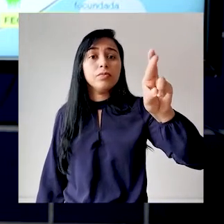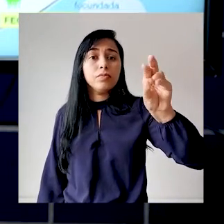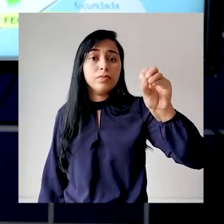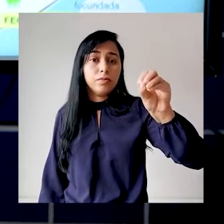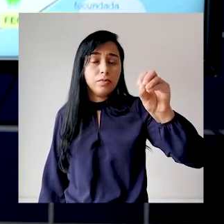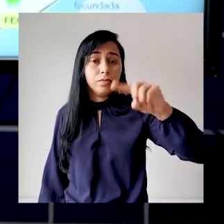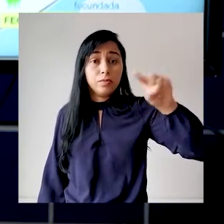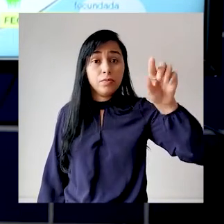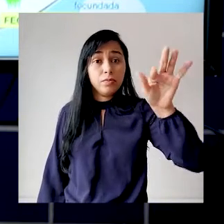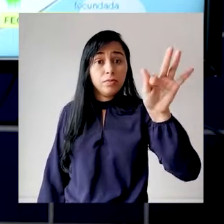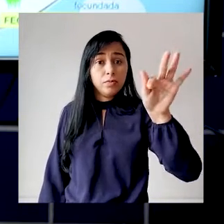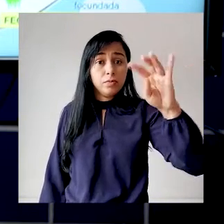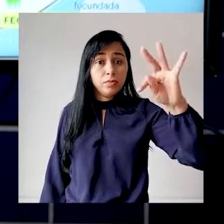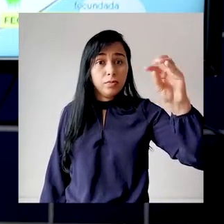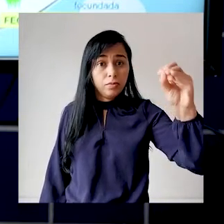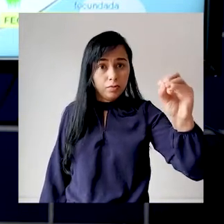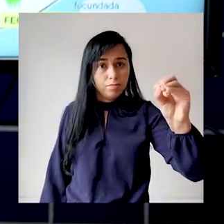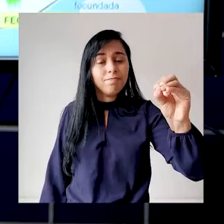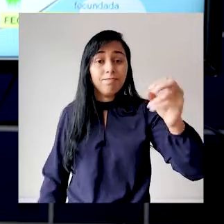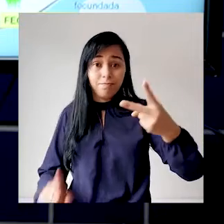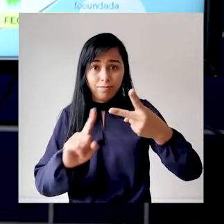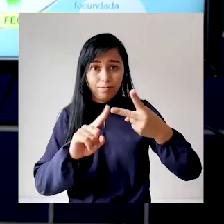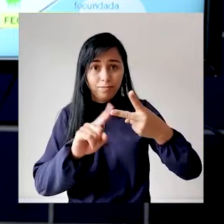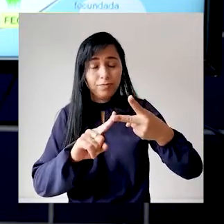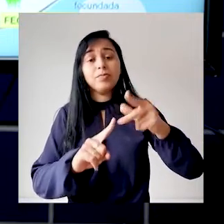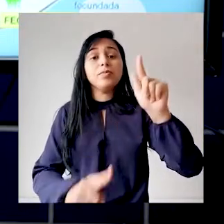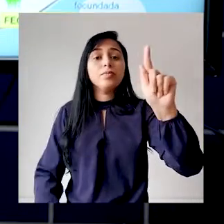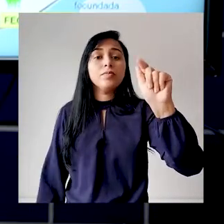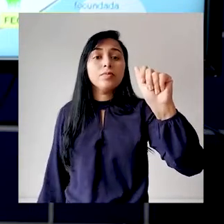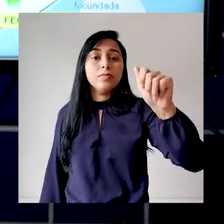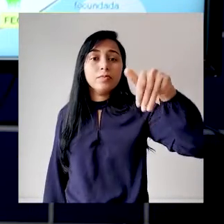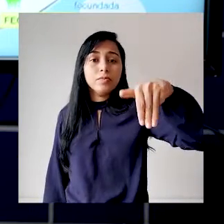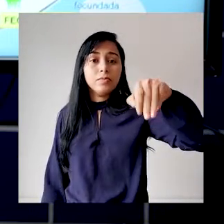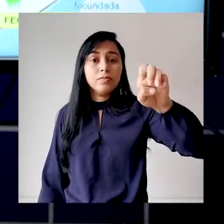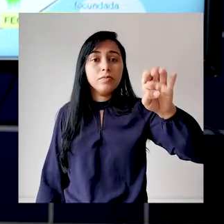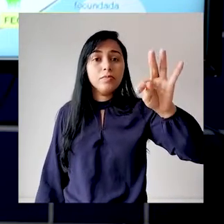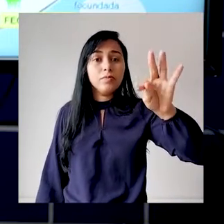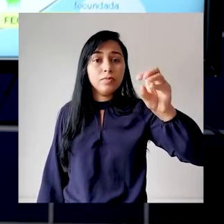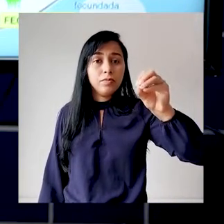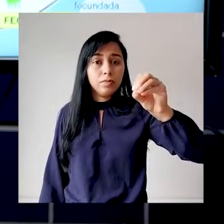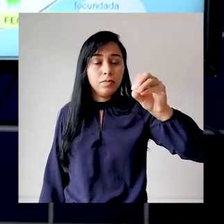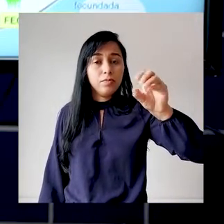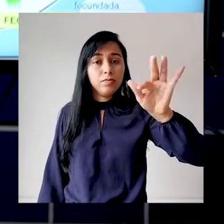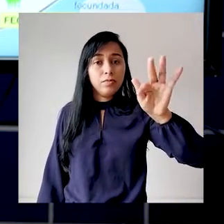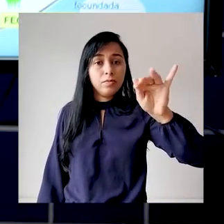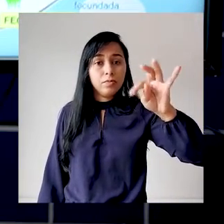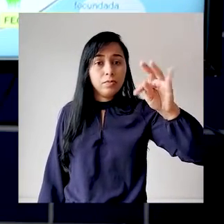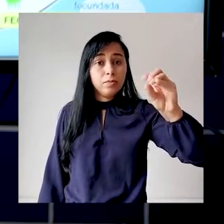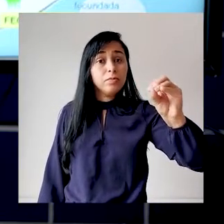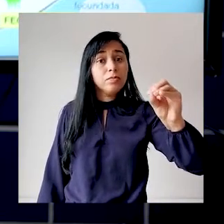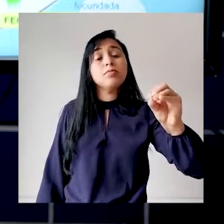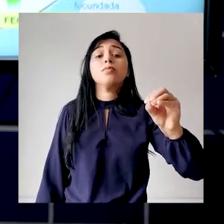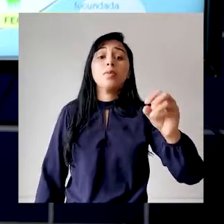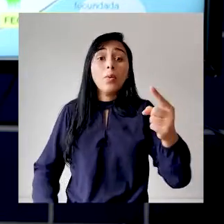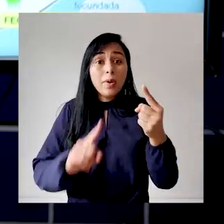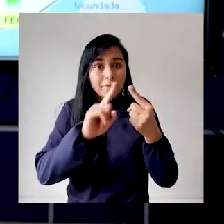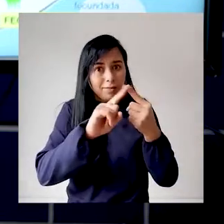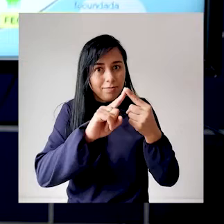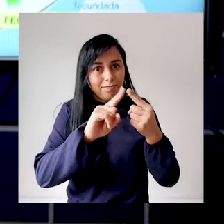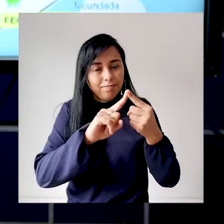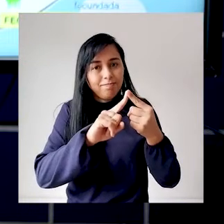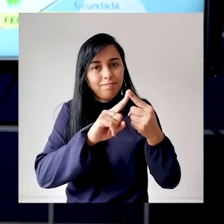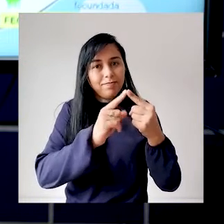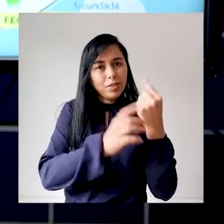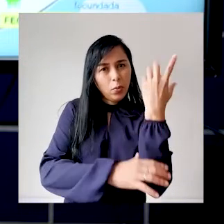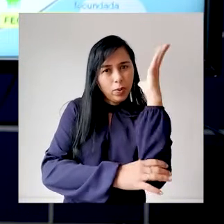e a fase do gametófito. O esporófito vai gerar